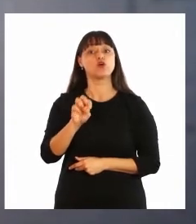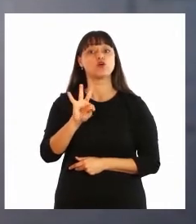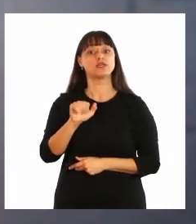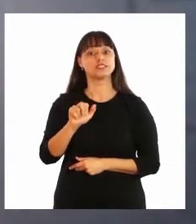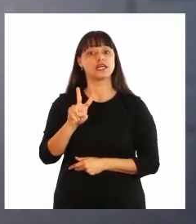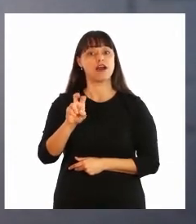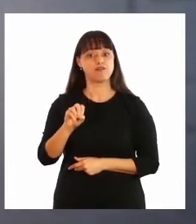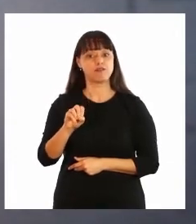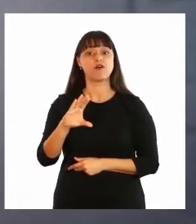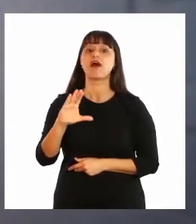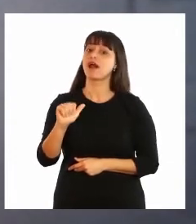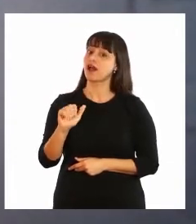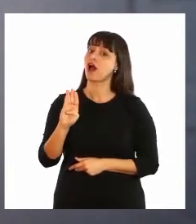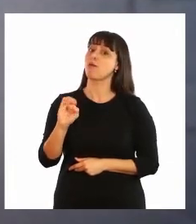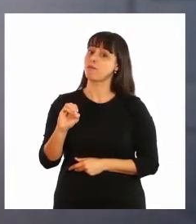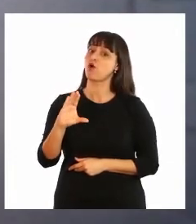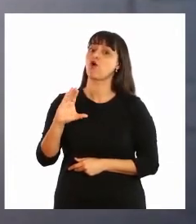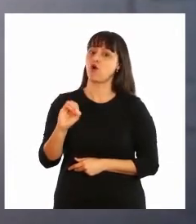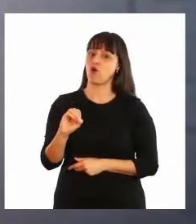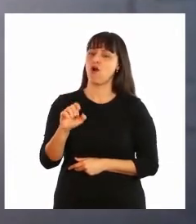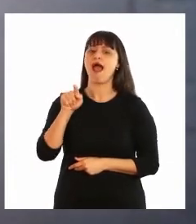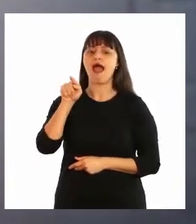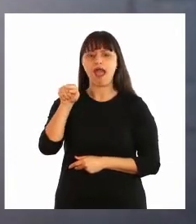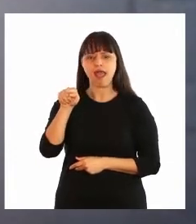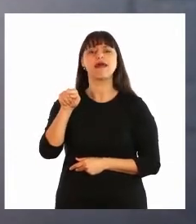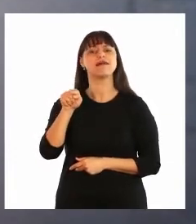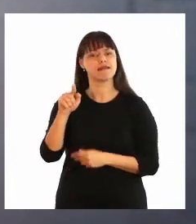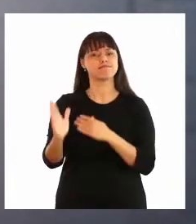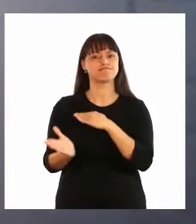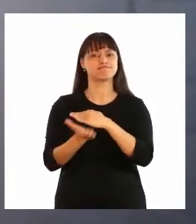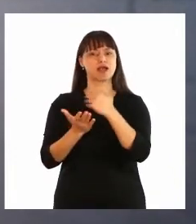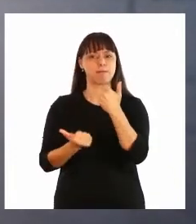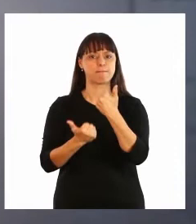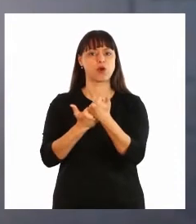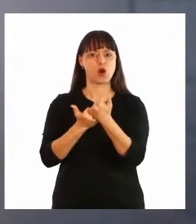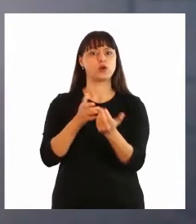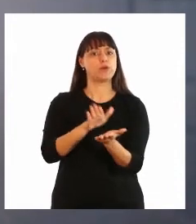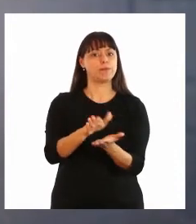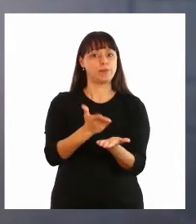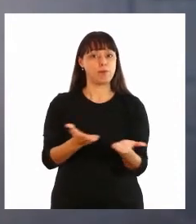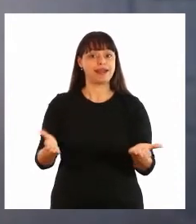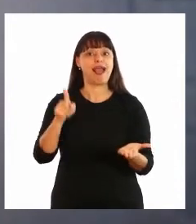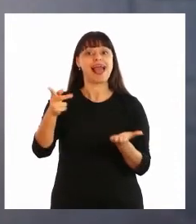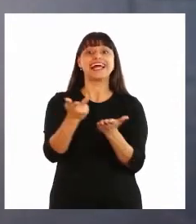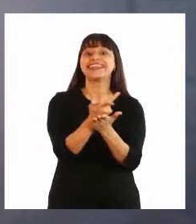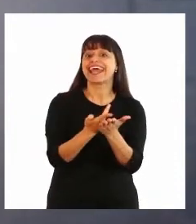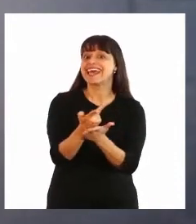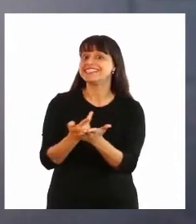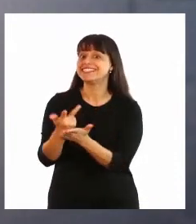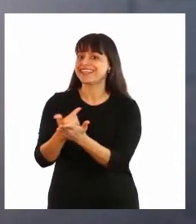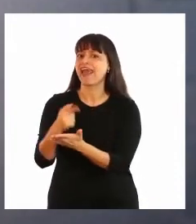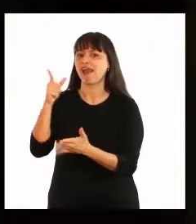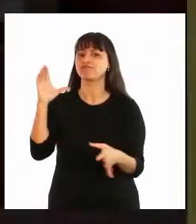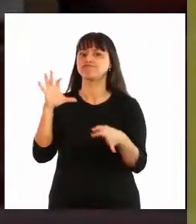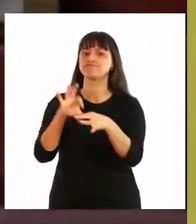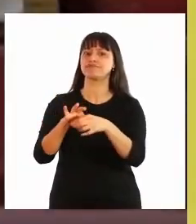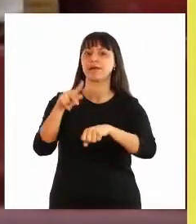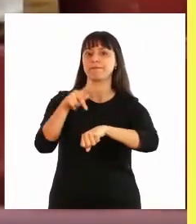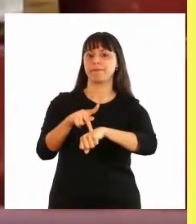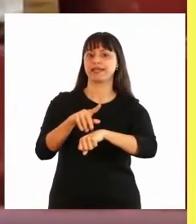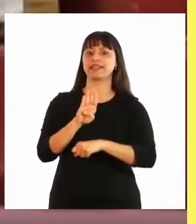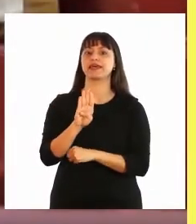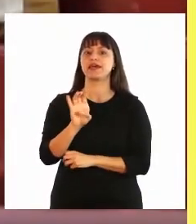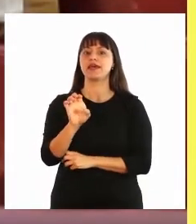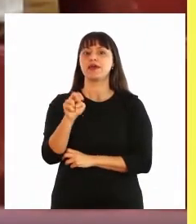de desenhos para publicação educativa a partir da sua relação também com o Bendegó. Sou um